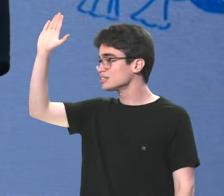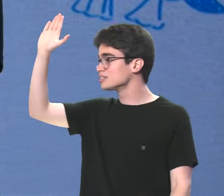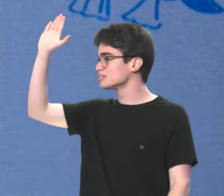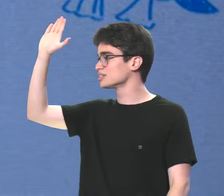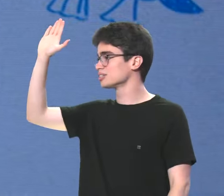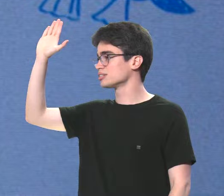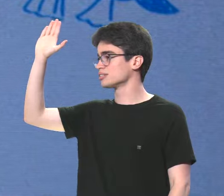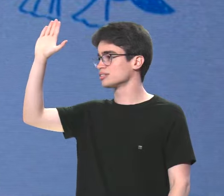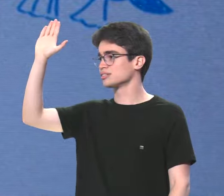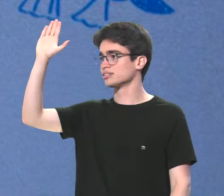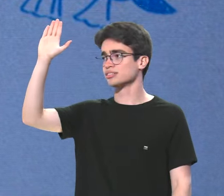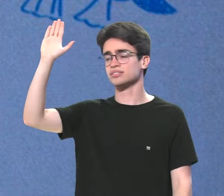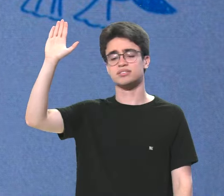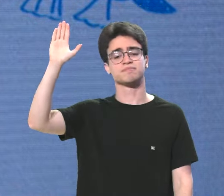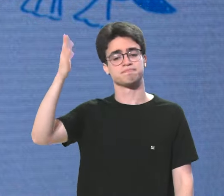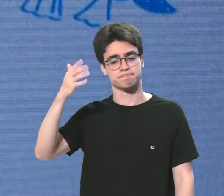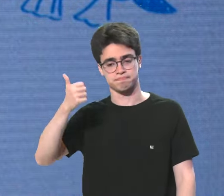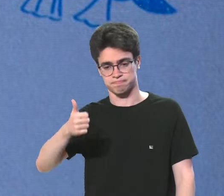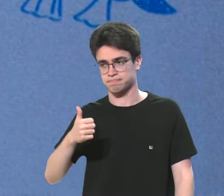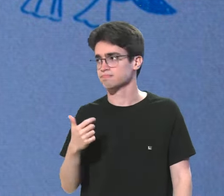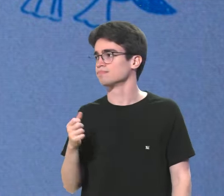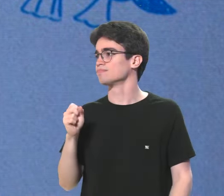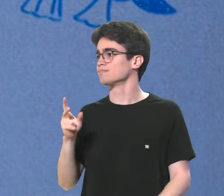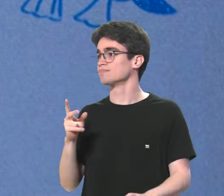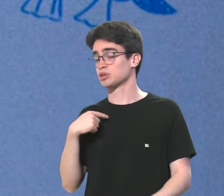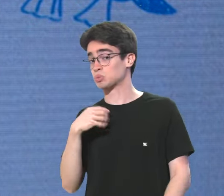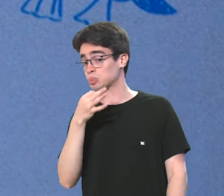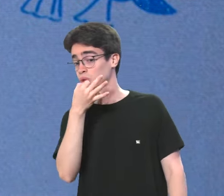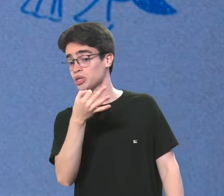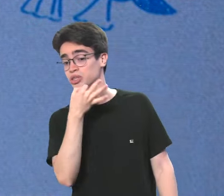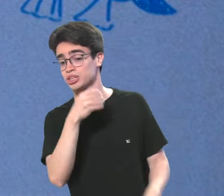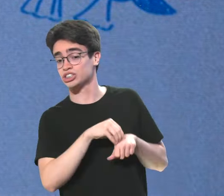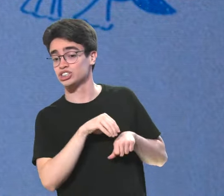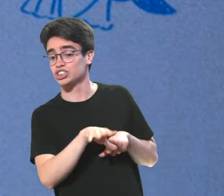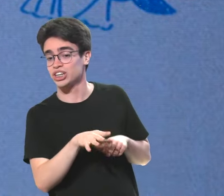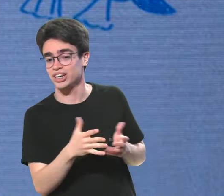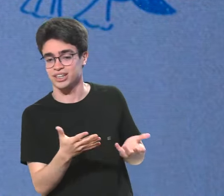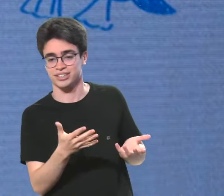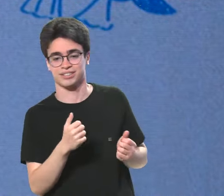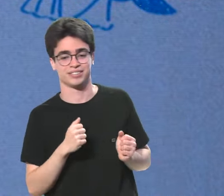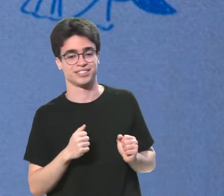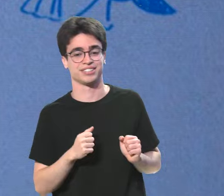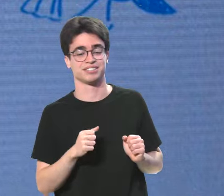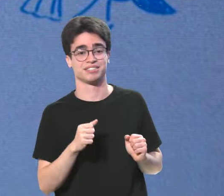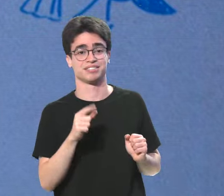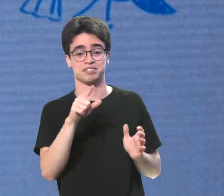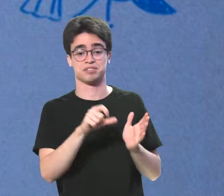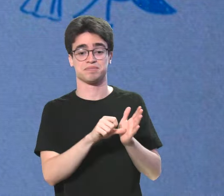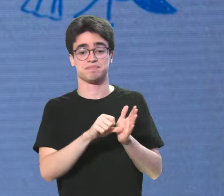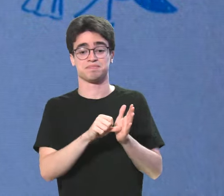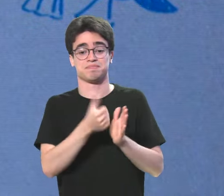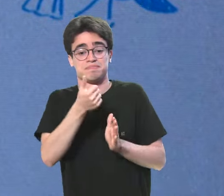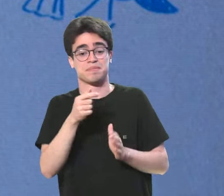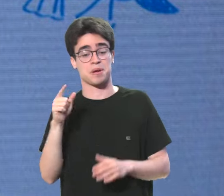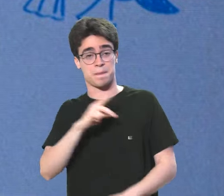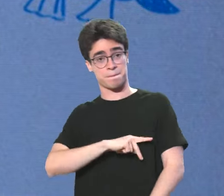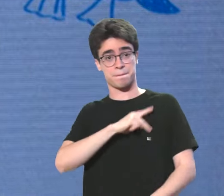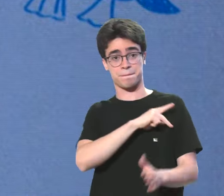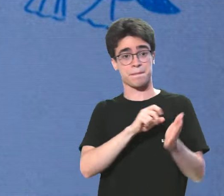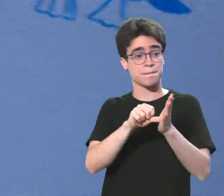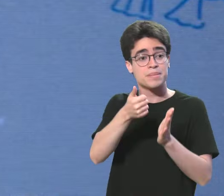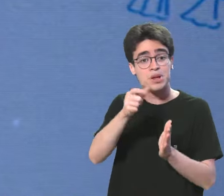é tá #ficaadica tá bom primeira iniciativa que Paulo teve